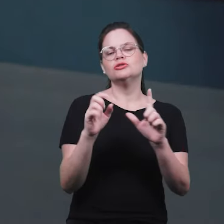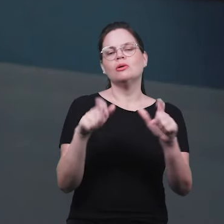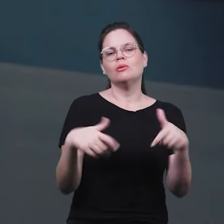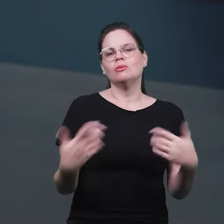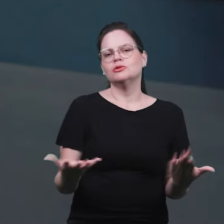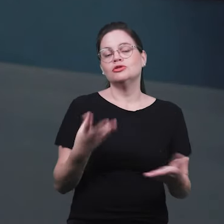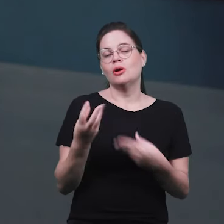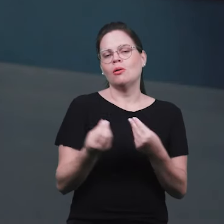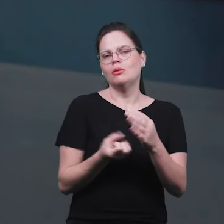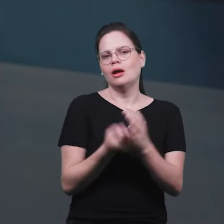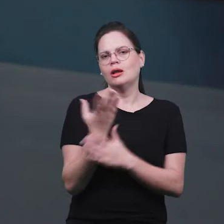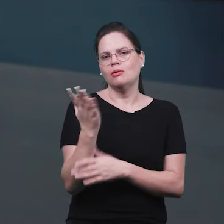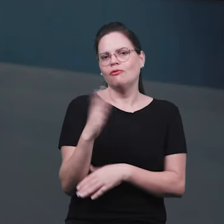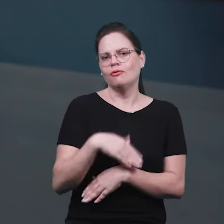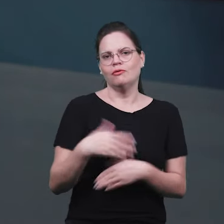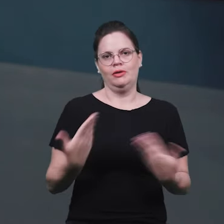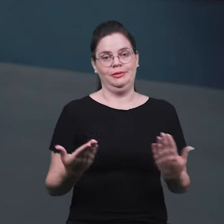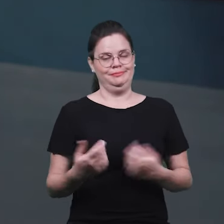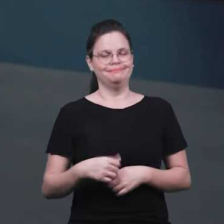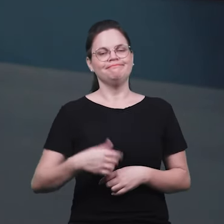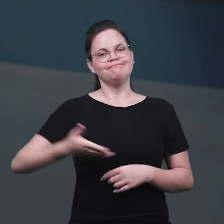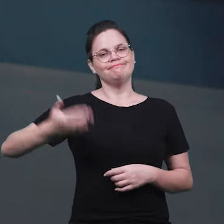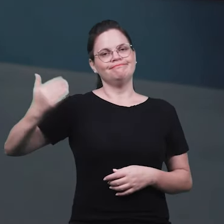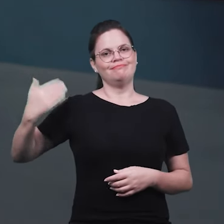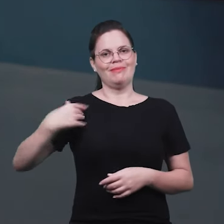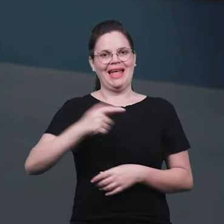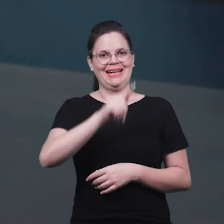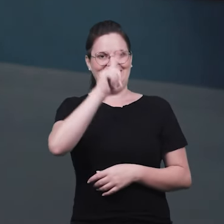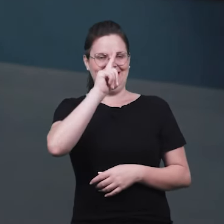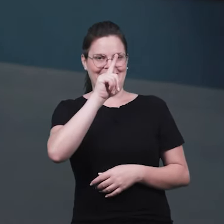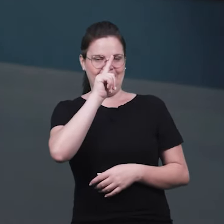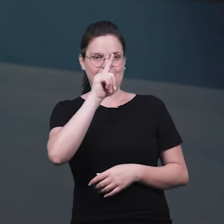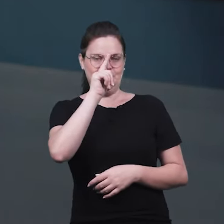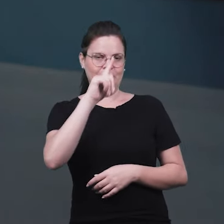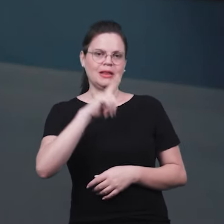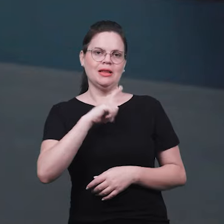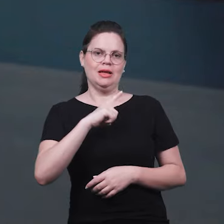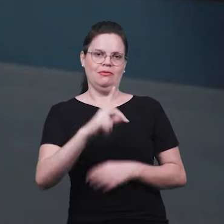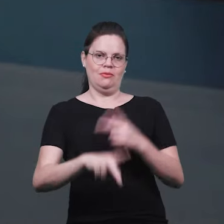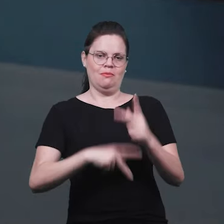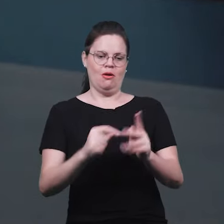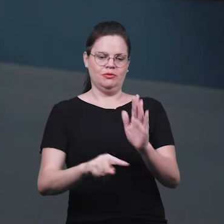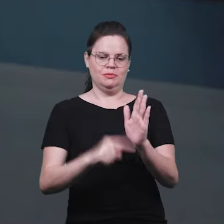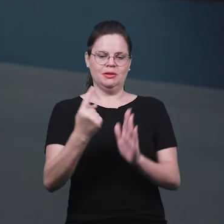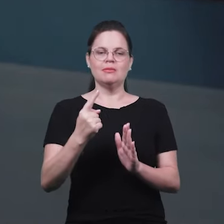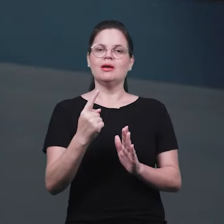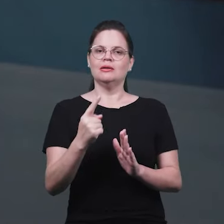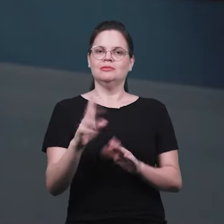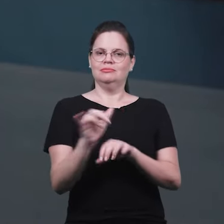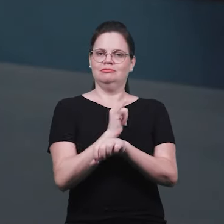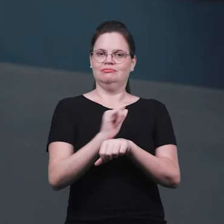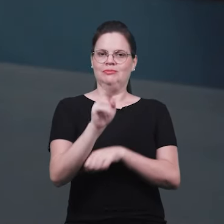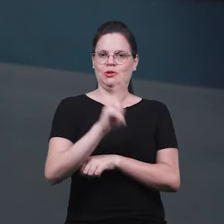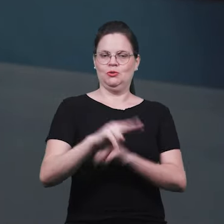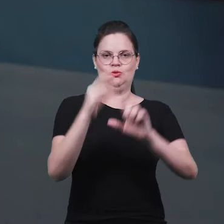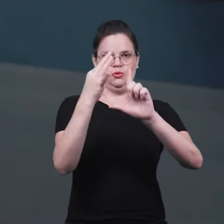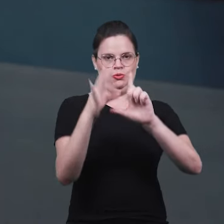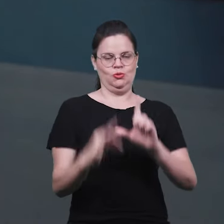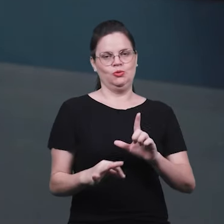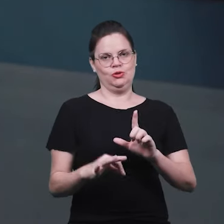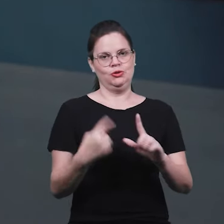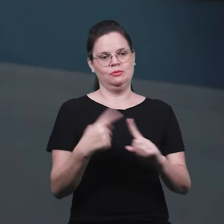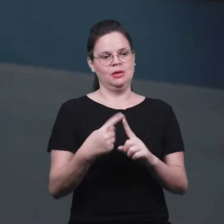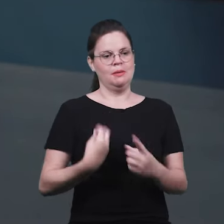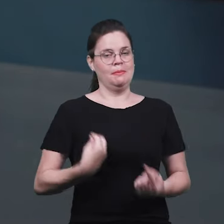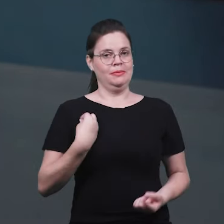ela vem da Grécia Antiga, né, do grego logistes, que ela já estava